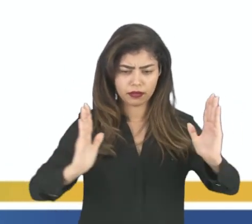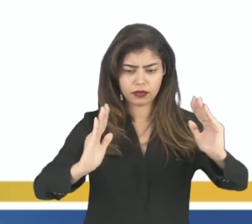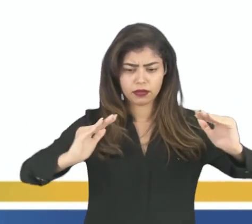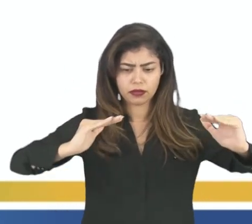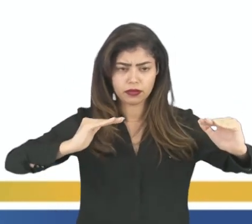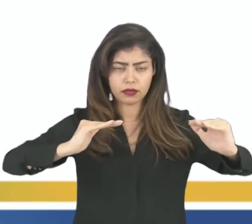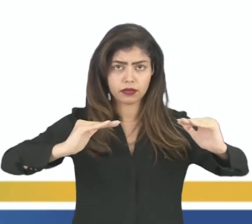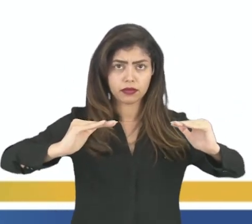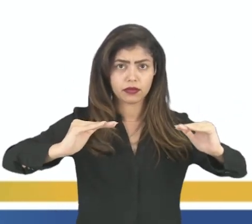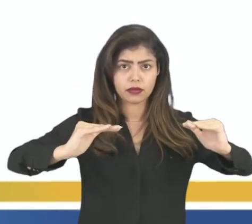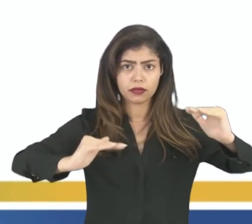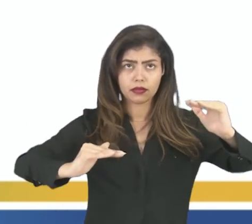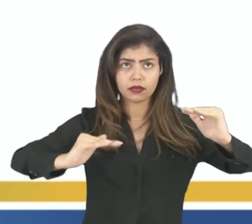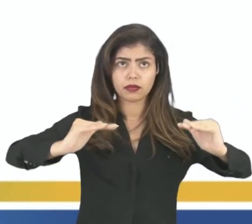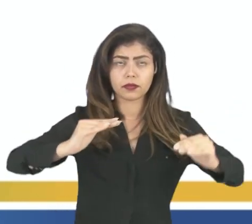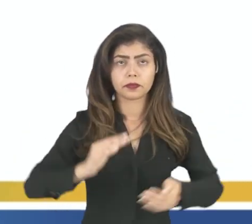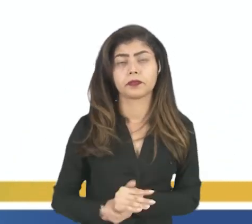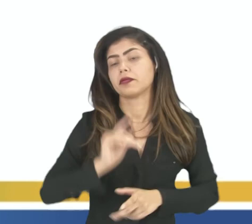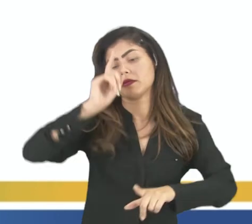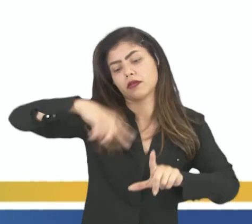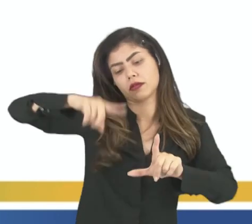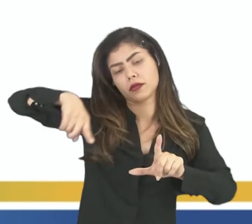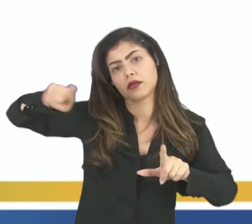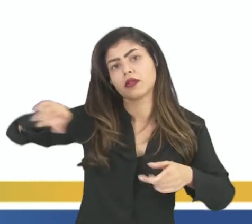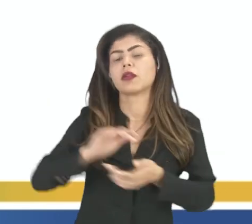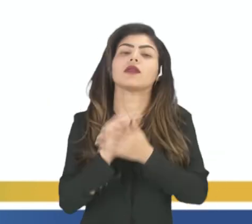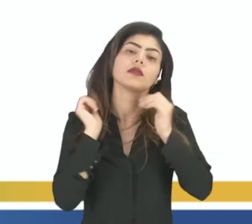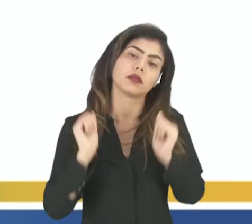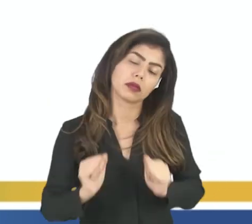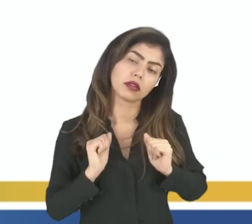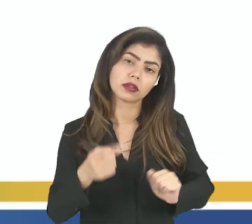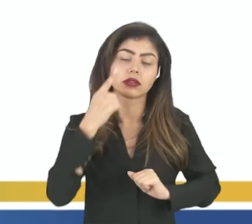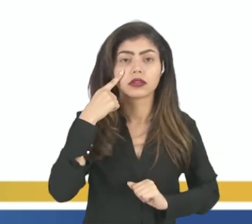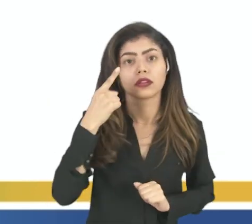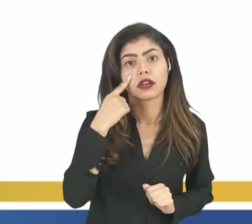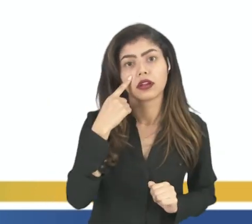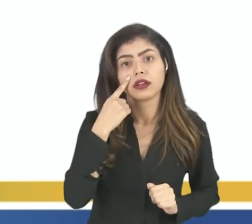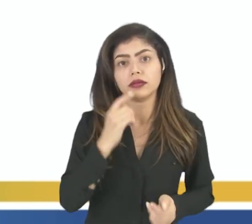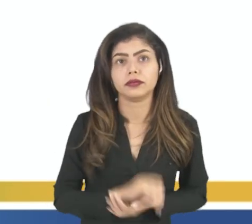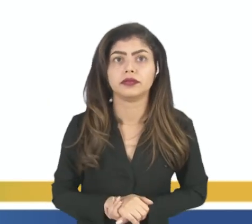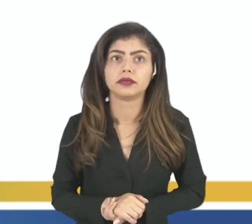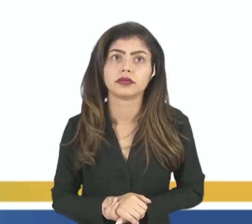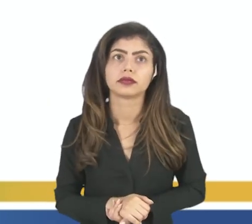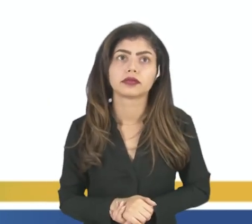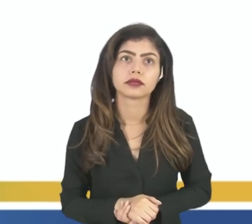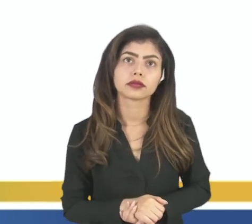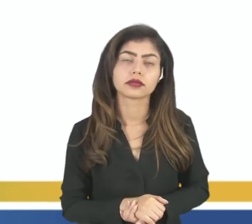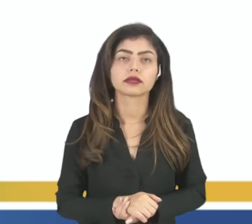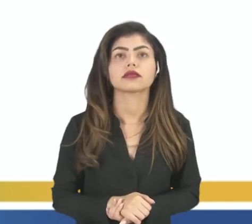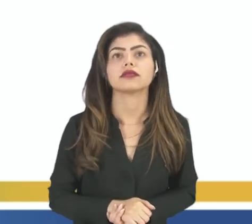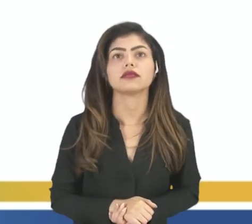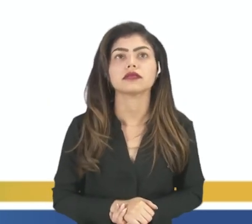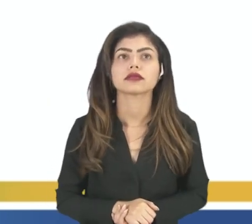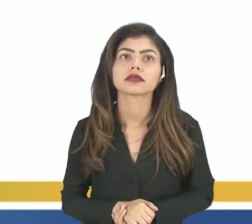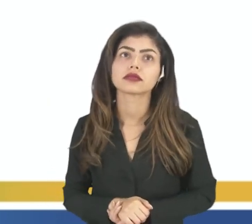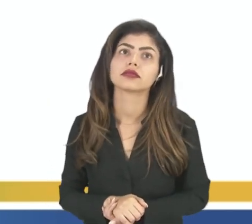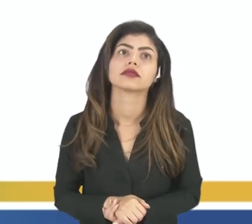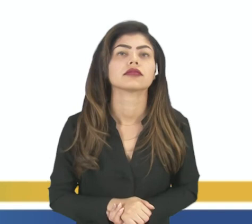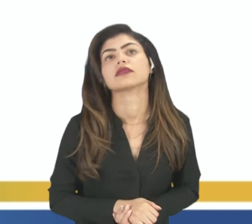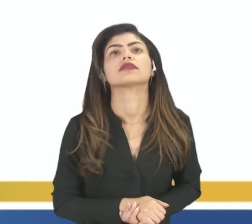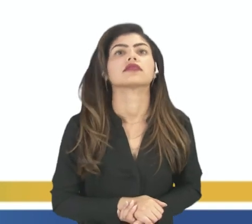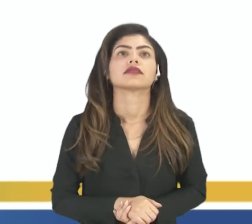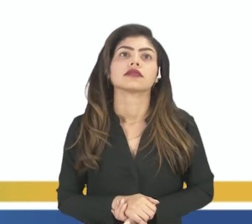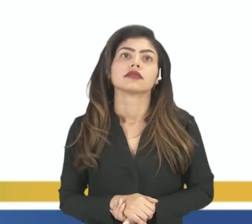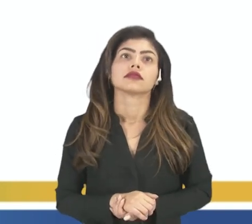Vamos à leitura gráfica. Através dessa ilustração, eu posso tirar o meu gráficozinho da força elástica.